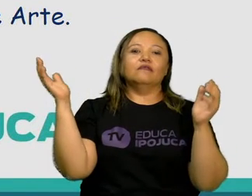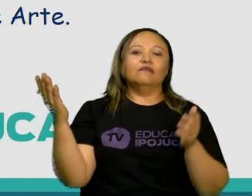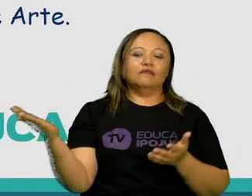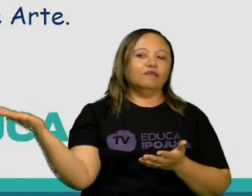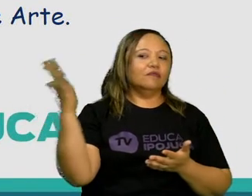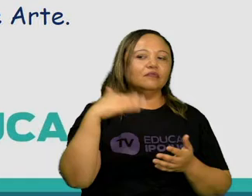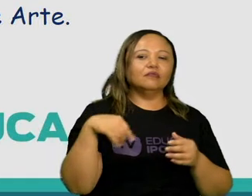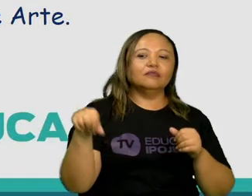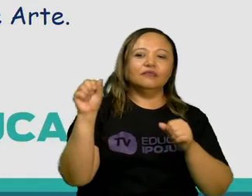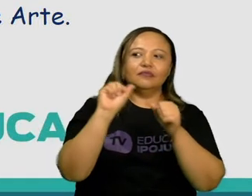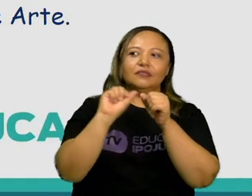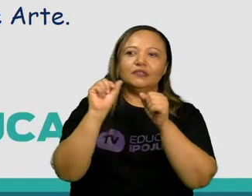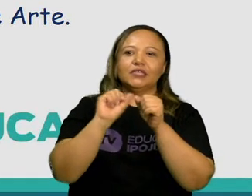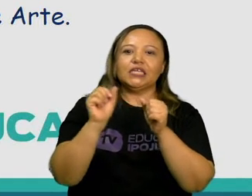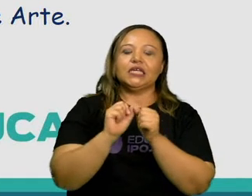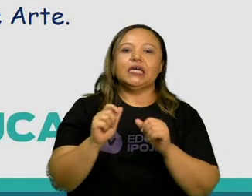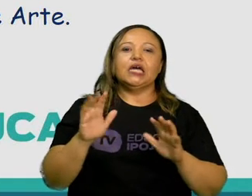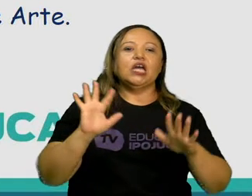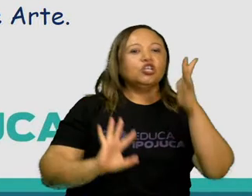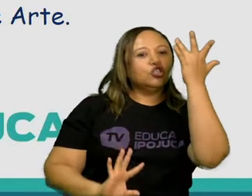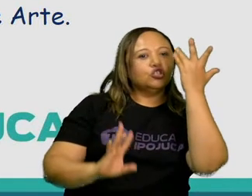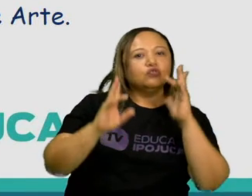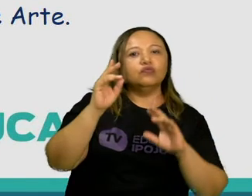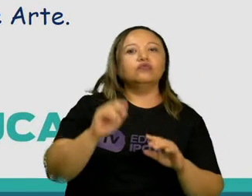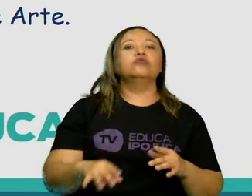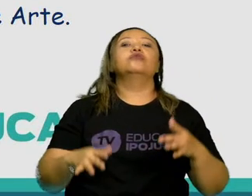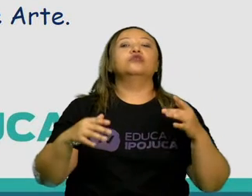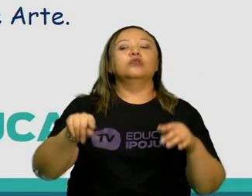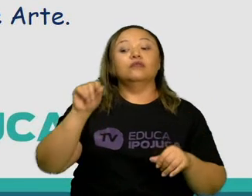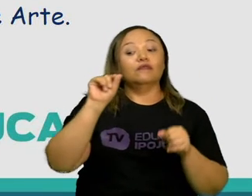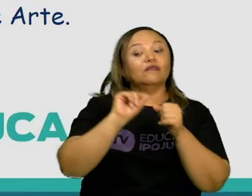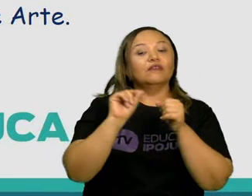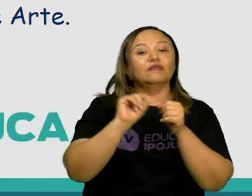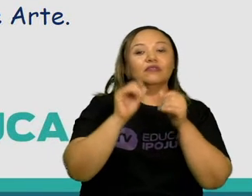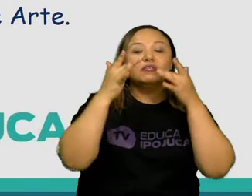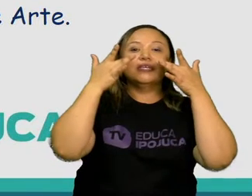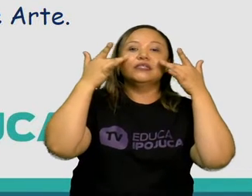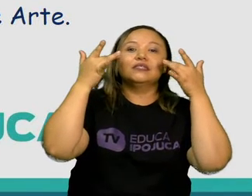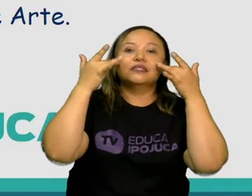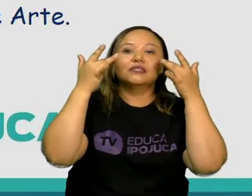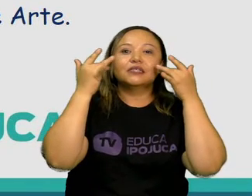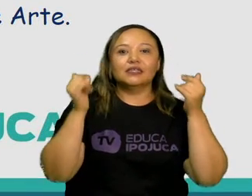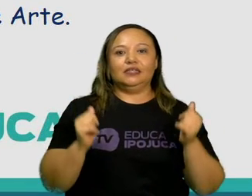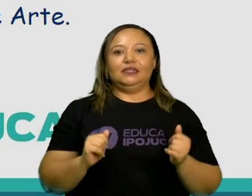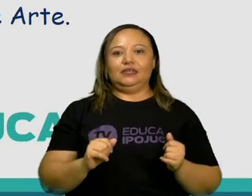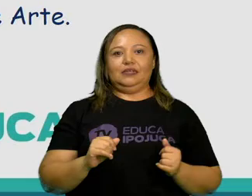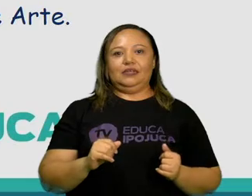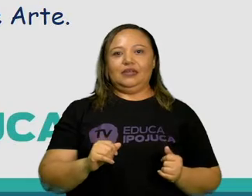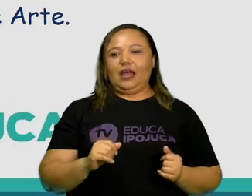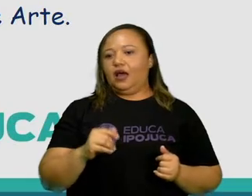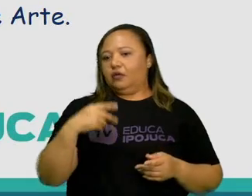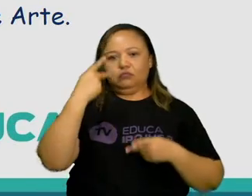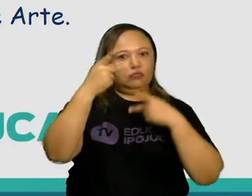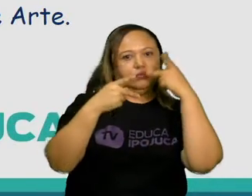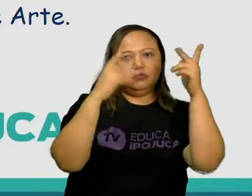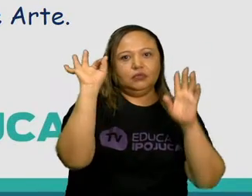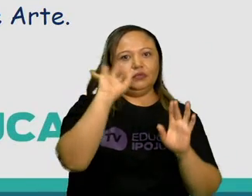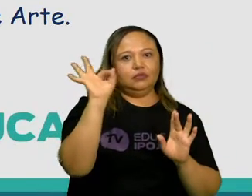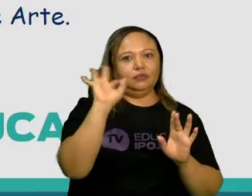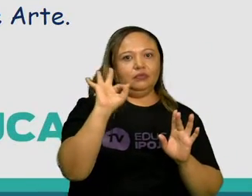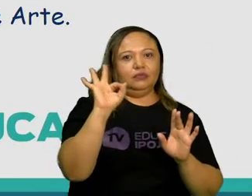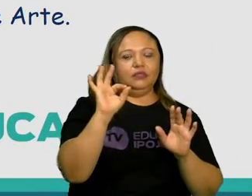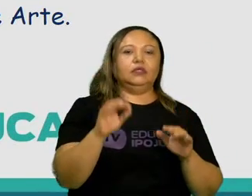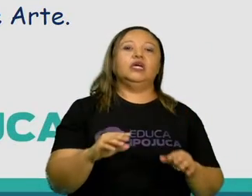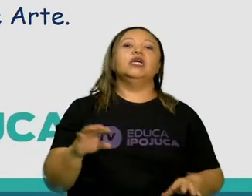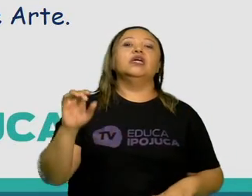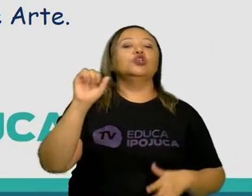gestos? Bora! Faça uma pequena cena com começo, meio e fim, sem falas, apenas com